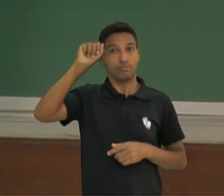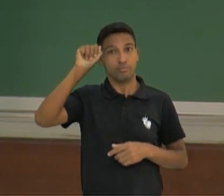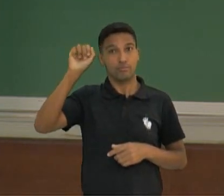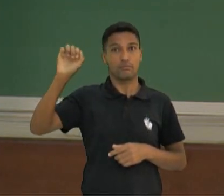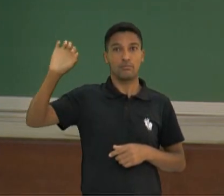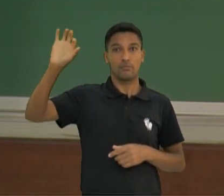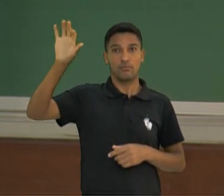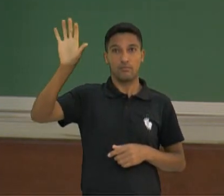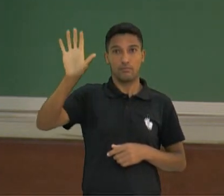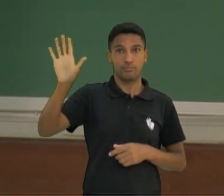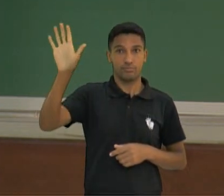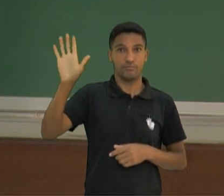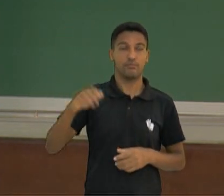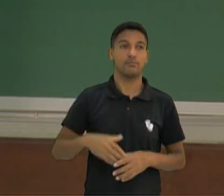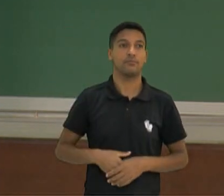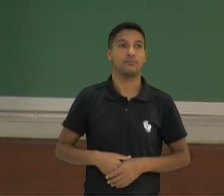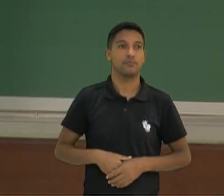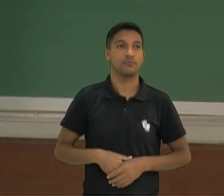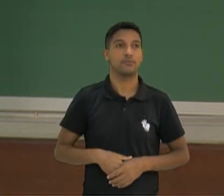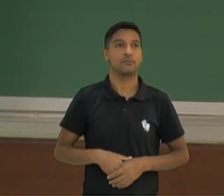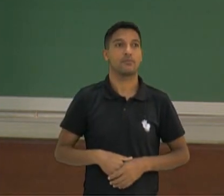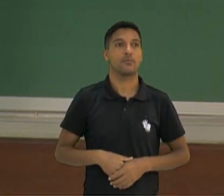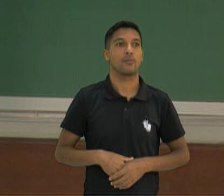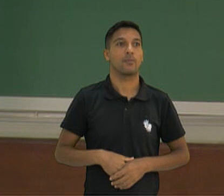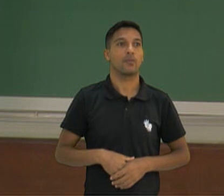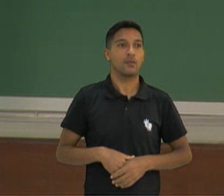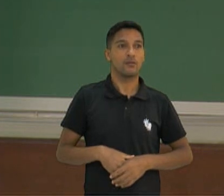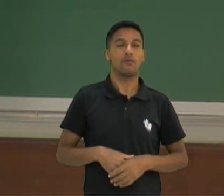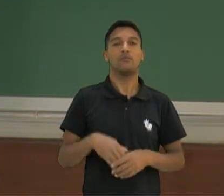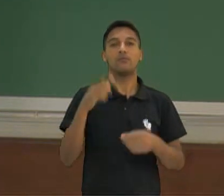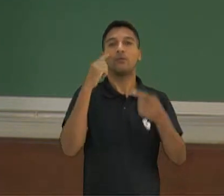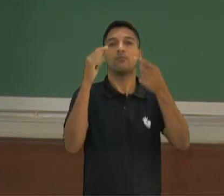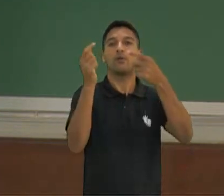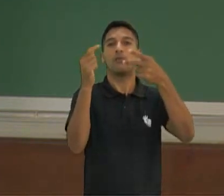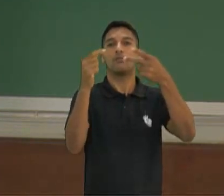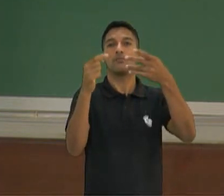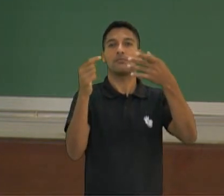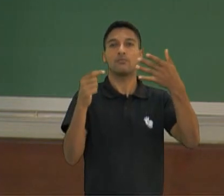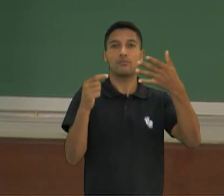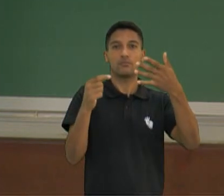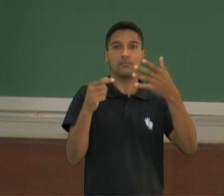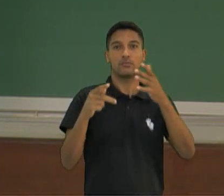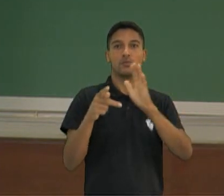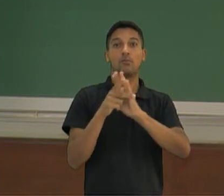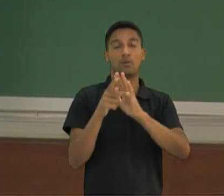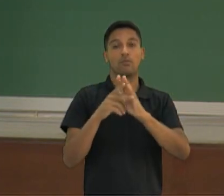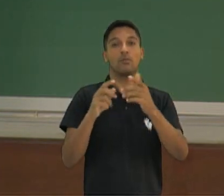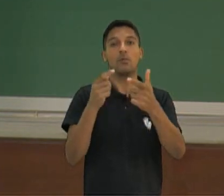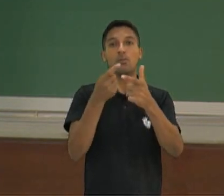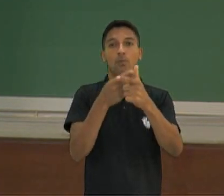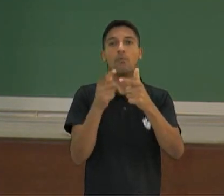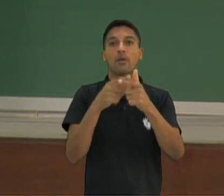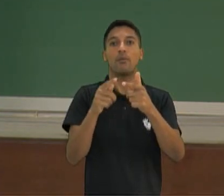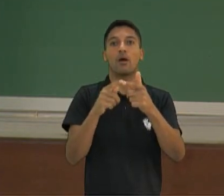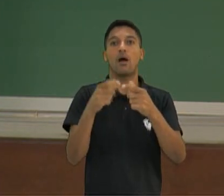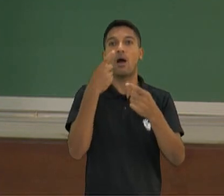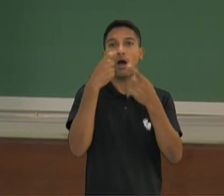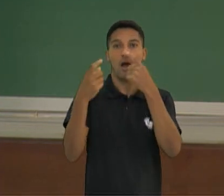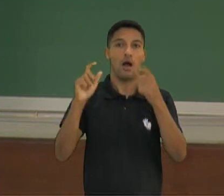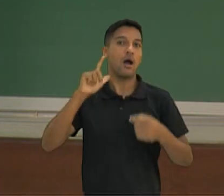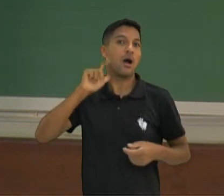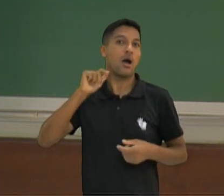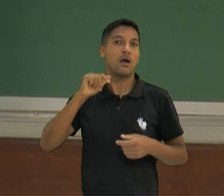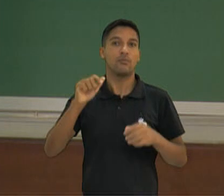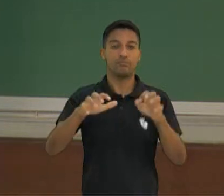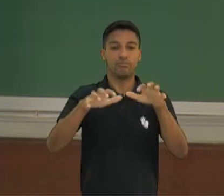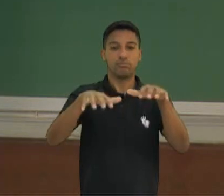Usaremos novamente a estrutura daqueles eixos, partindo principalmente de alguns problemas. Se nós identificarmos de maneira